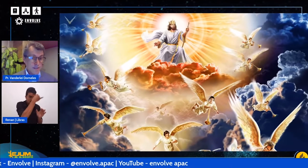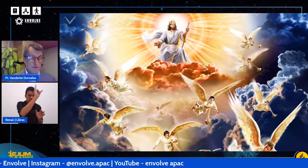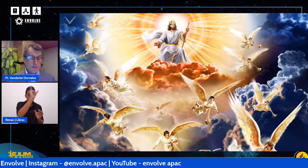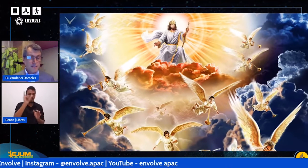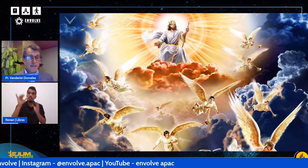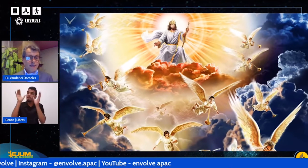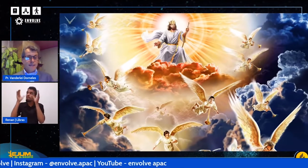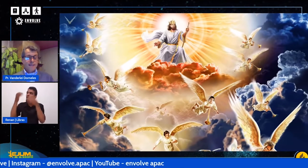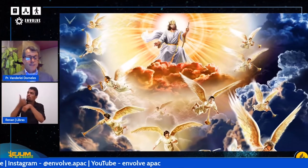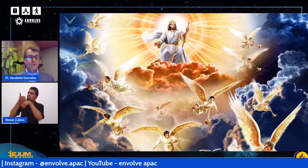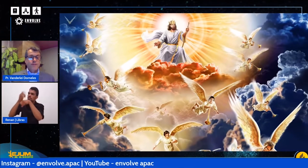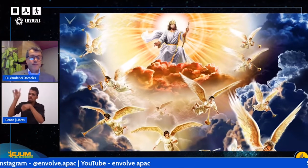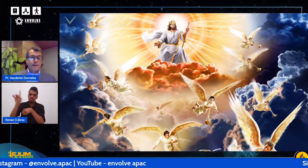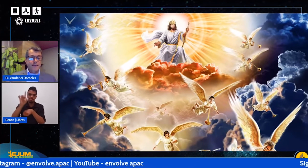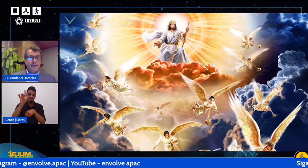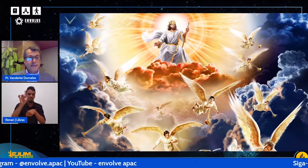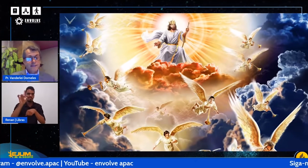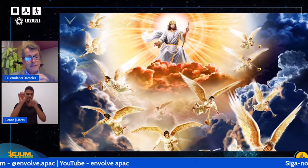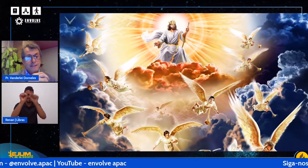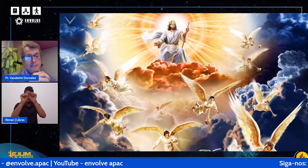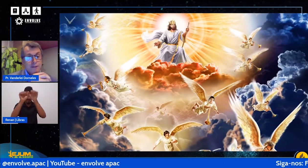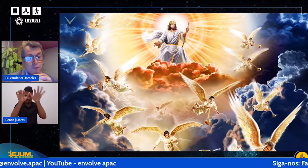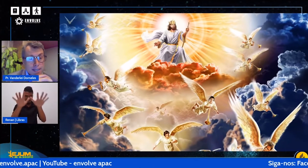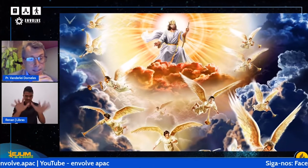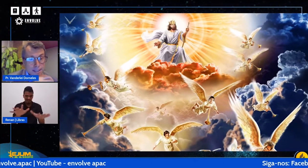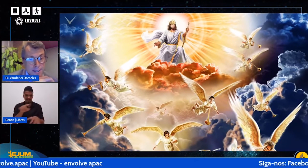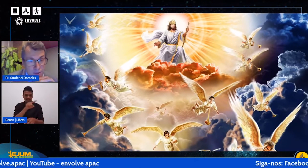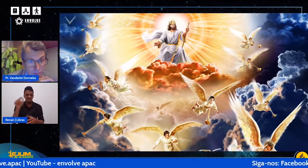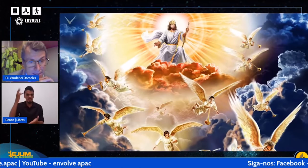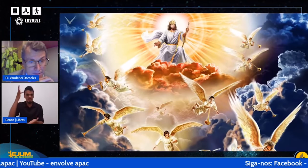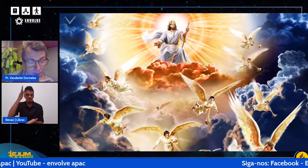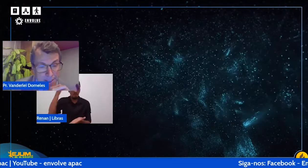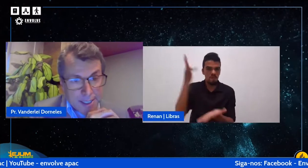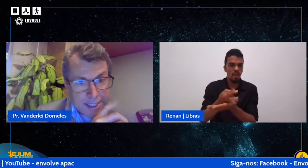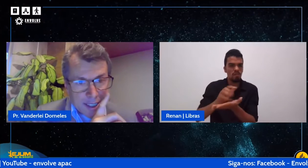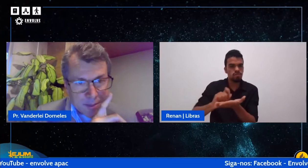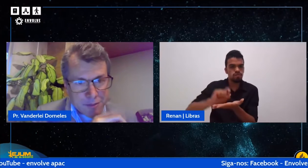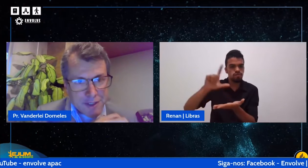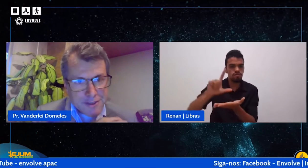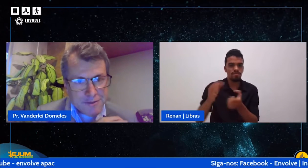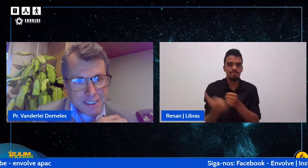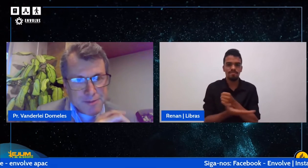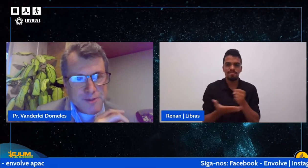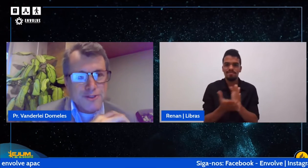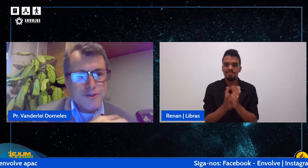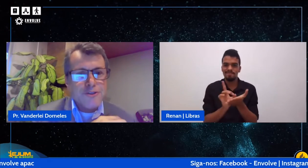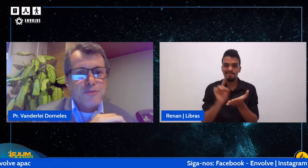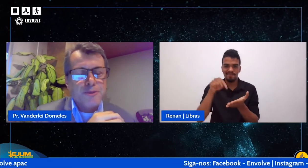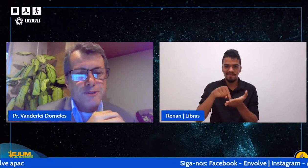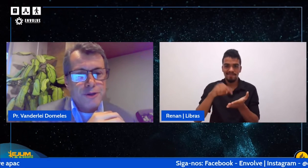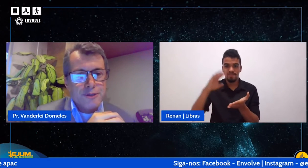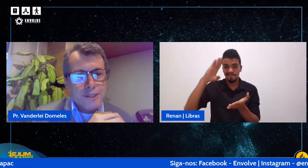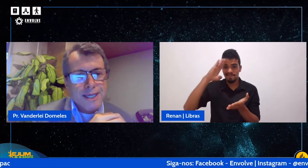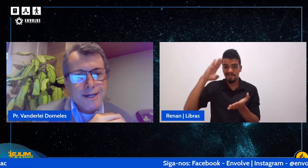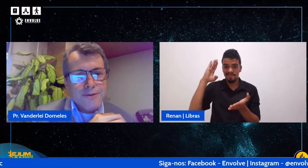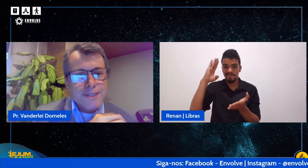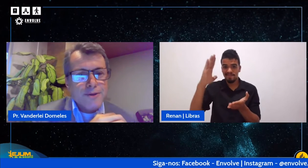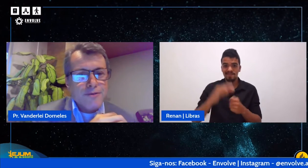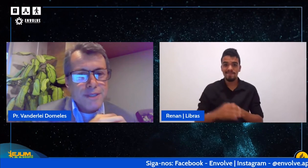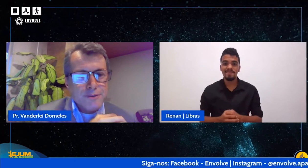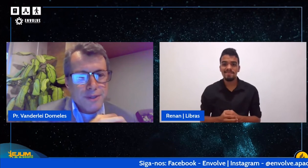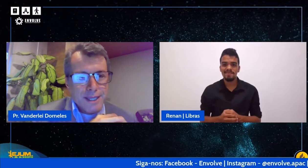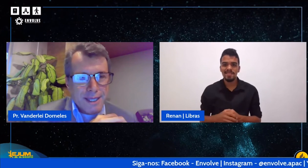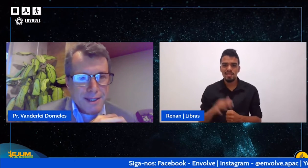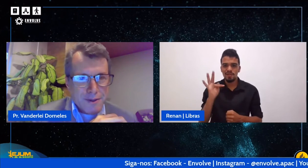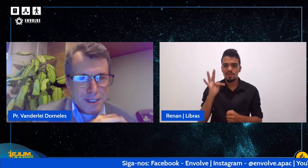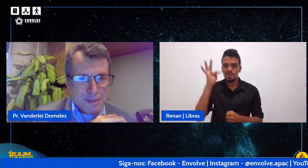Deus te abençoe Deus te ilumine e que a sua fé em Cristo esteja ancorada na sua palavra e que por fim nós vejamos com os nossos próprios olhos o